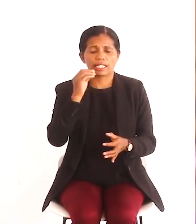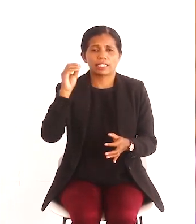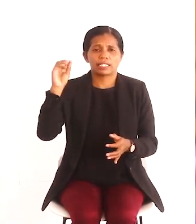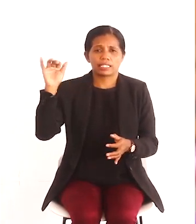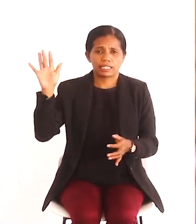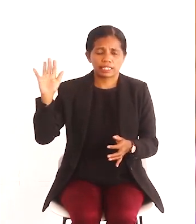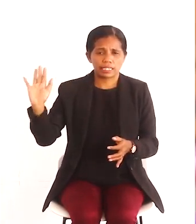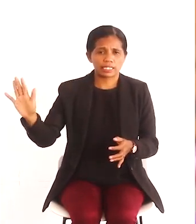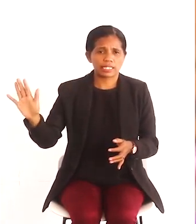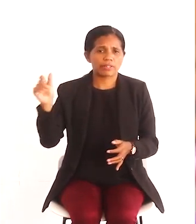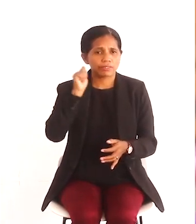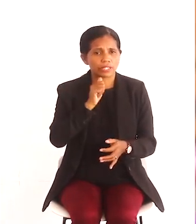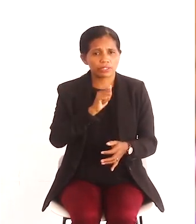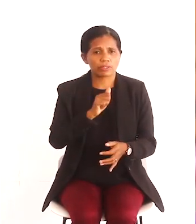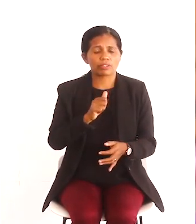milho.